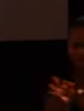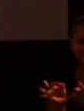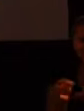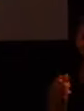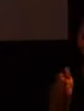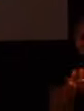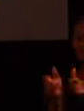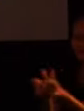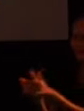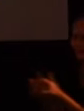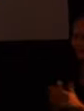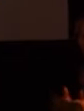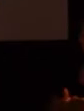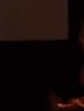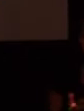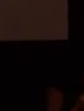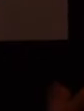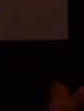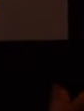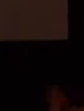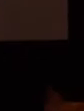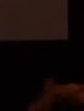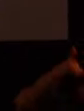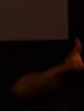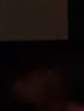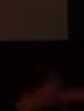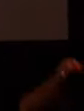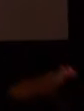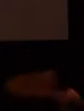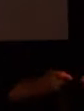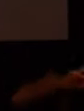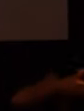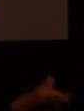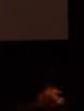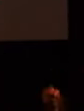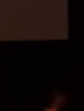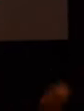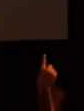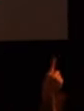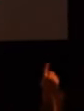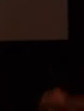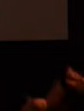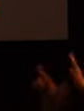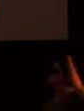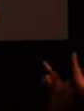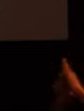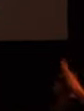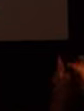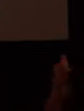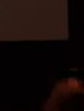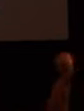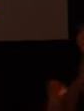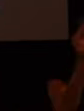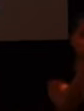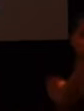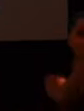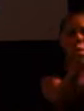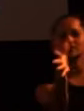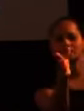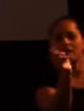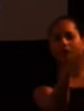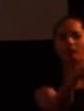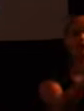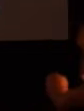complicada, da insegurança jurídica para quem depende da lei, tanto para licenciar atividades e empreendimentos, como é o